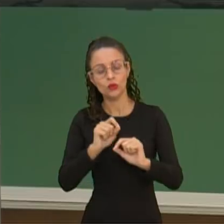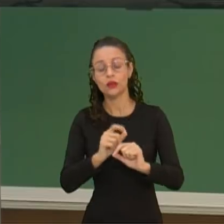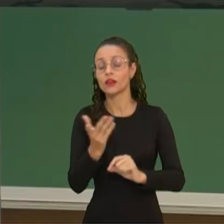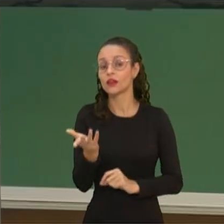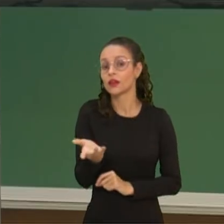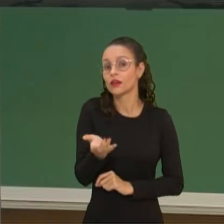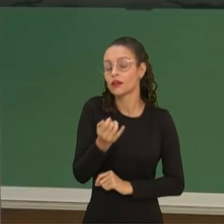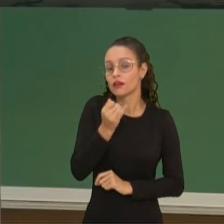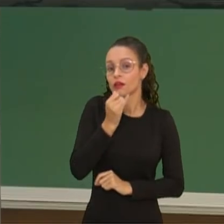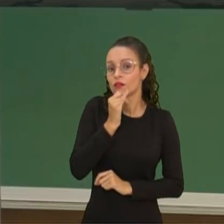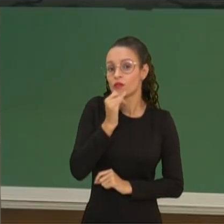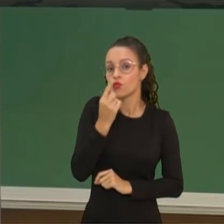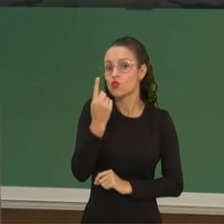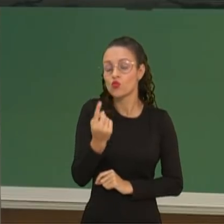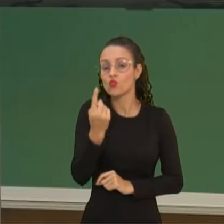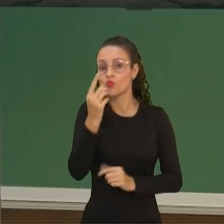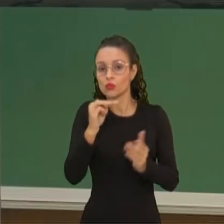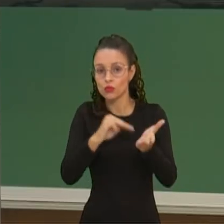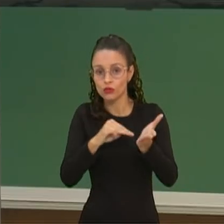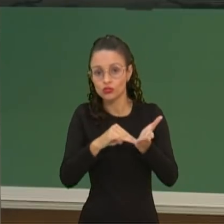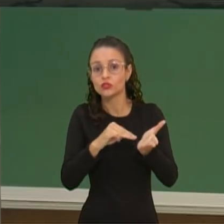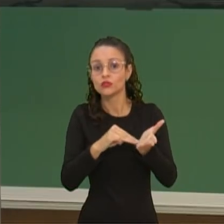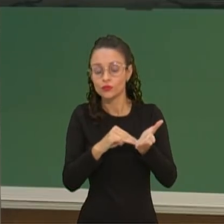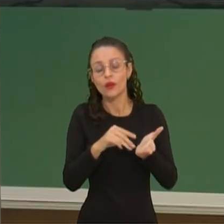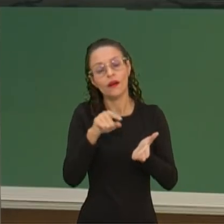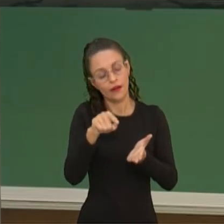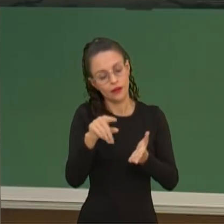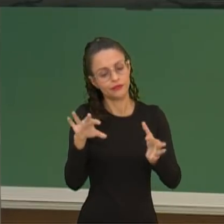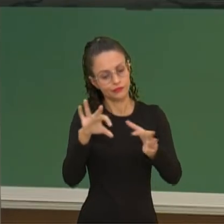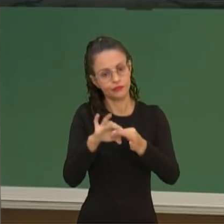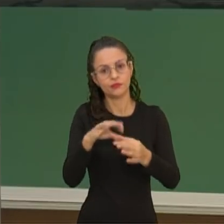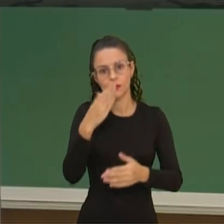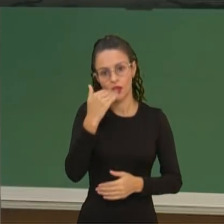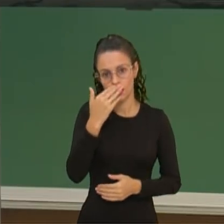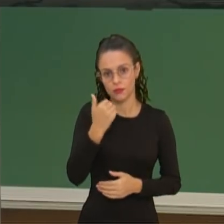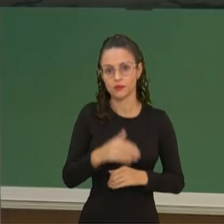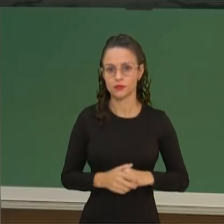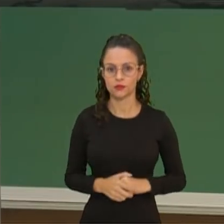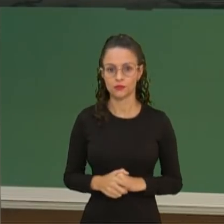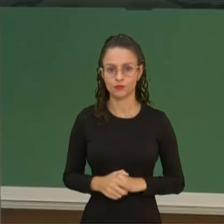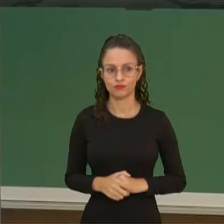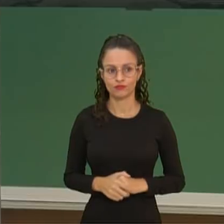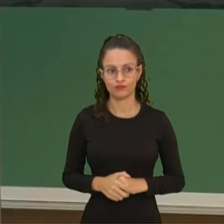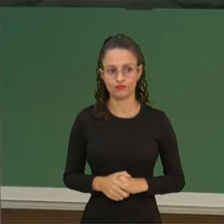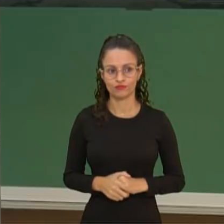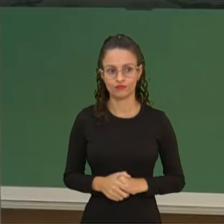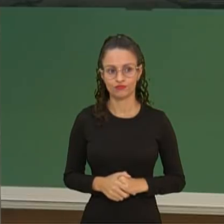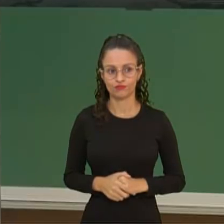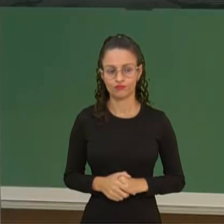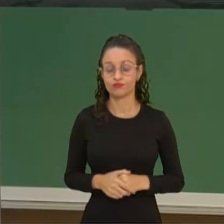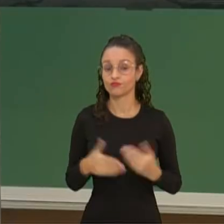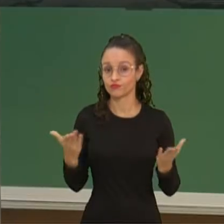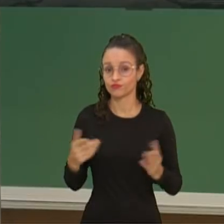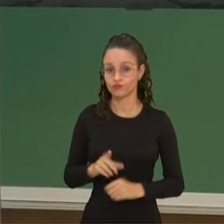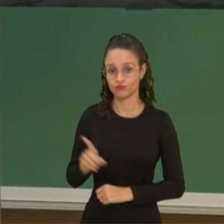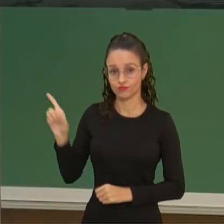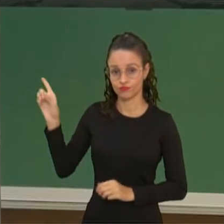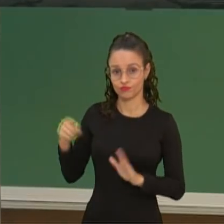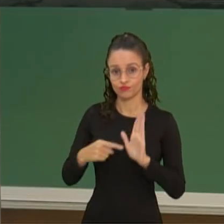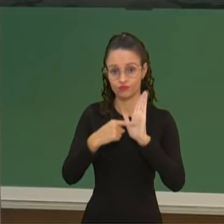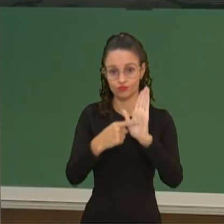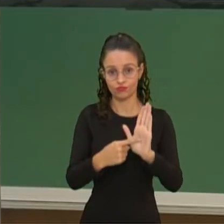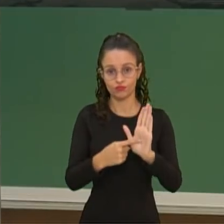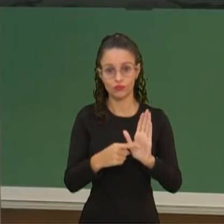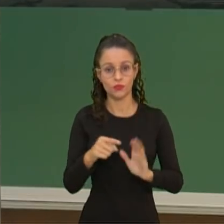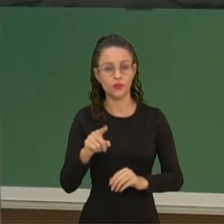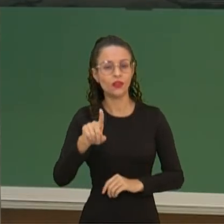como, né, uma das causas aí a alimentação. E aí eu trouxe aqui para vocês,